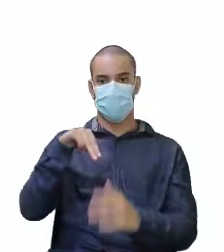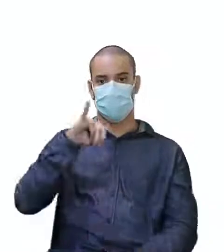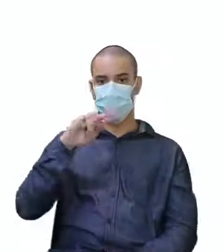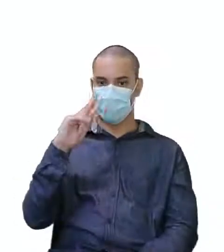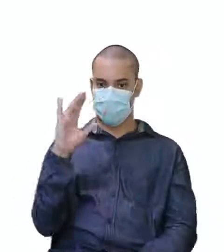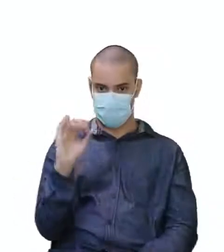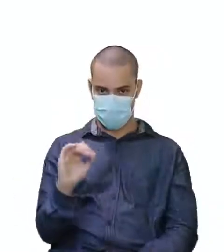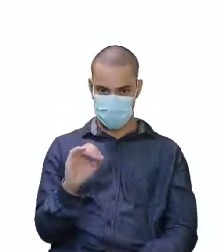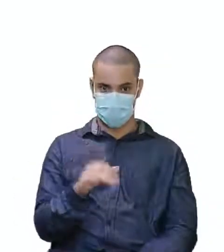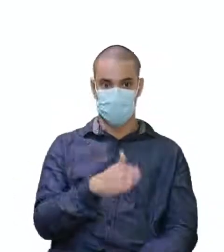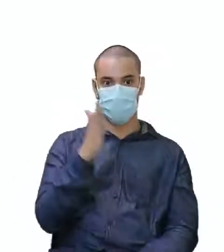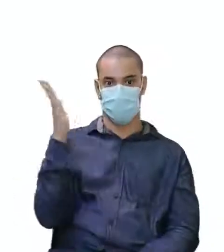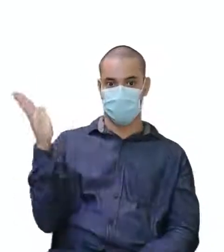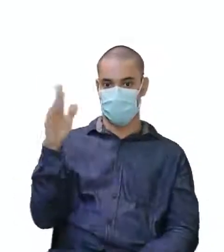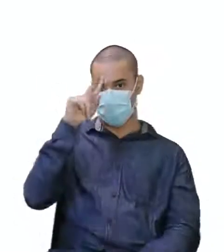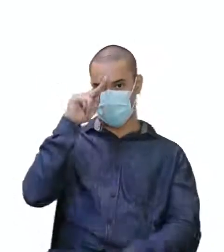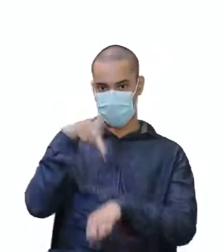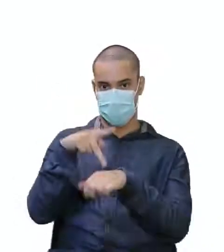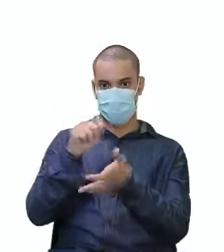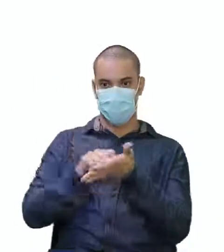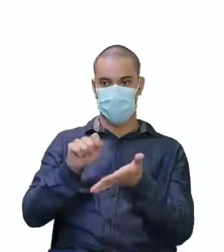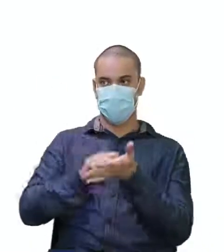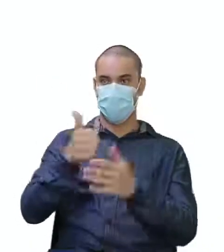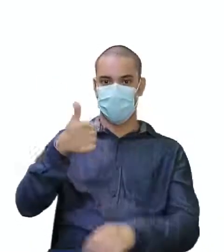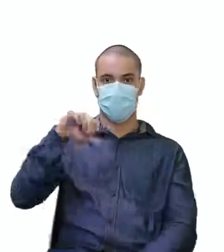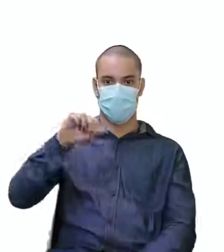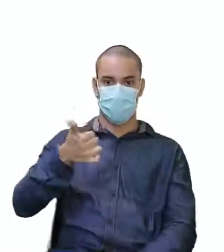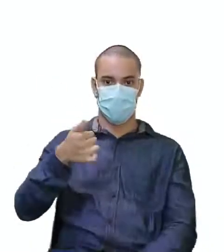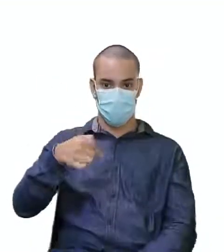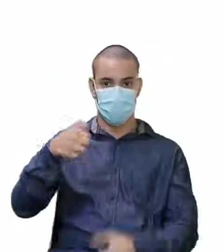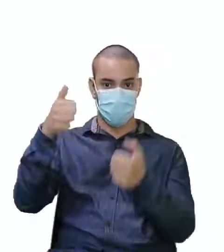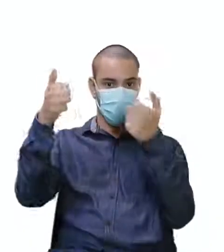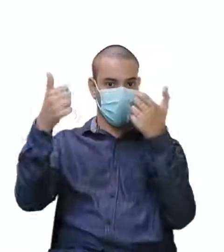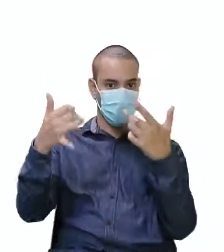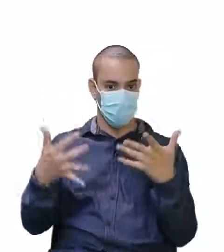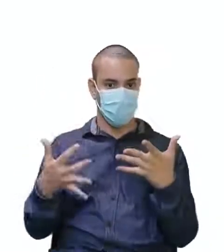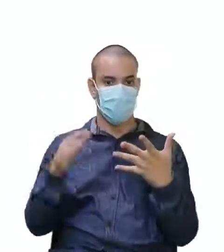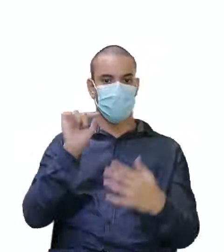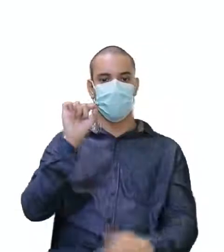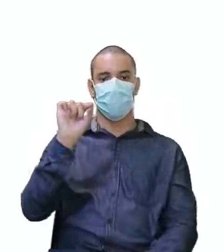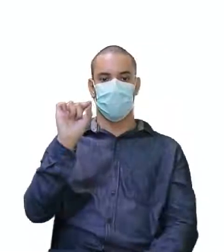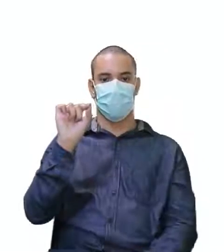ecológico. Grinnell, em 1917, definiu o nicho ecológico.